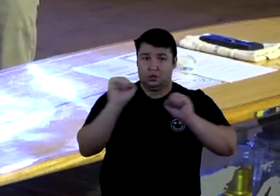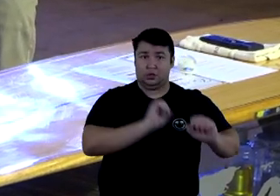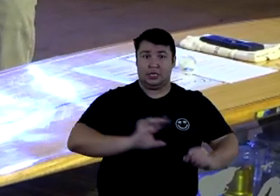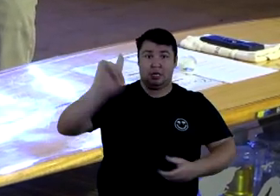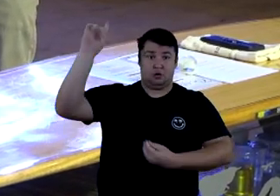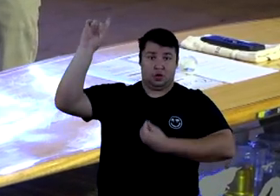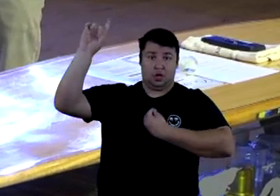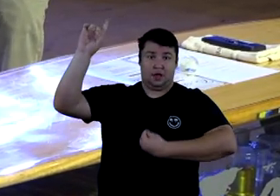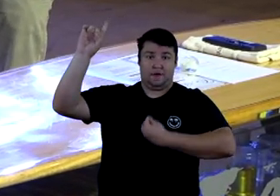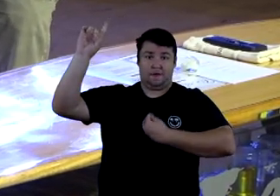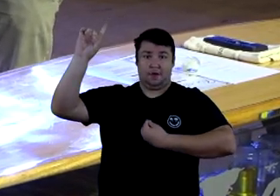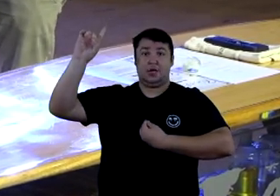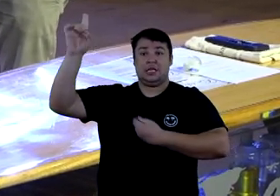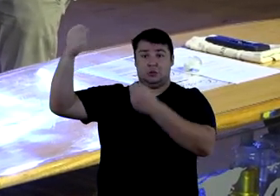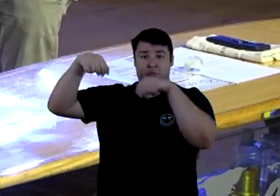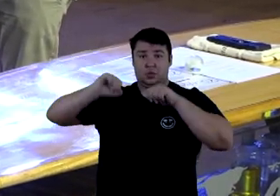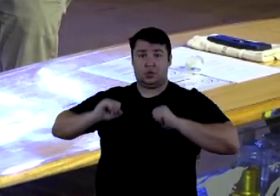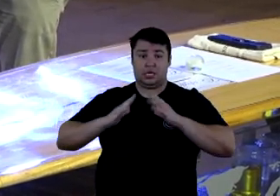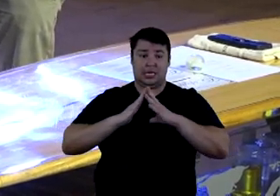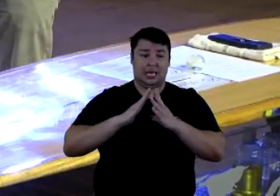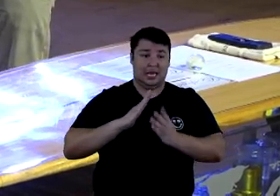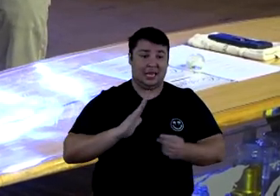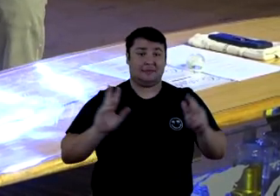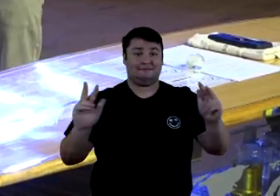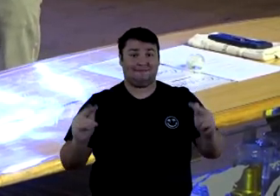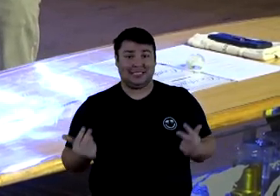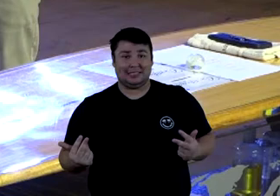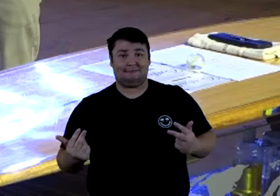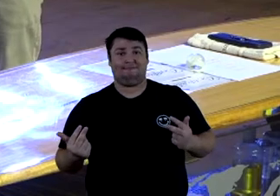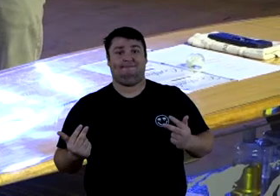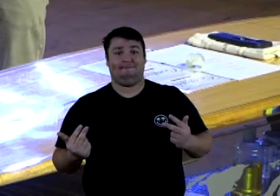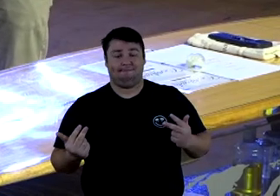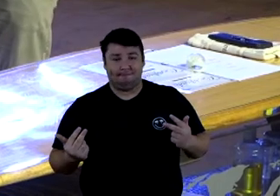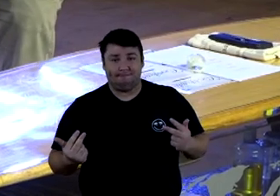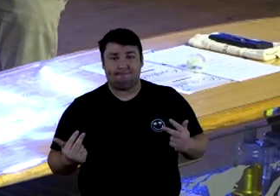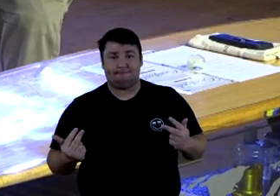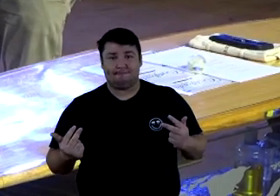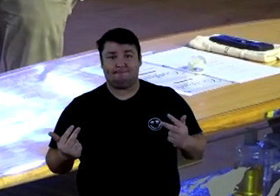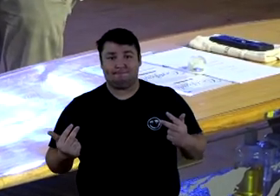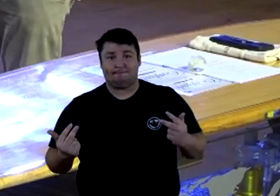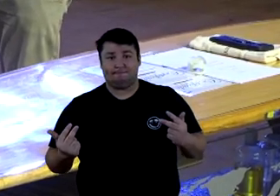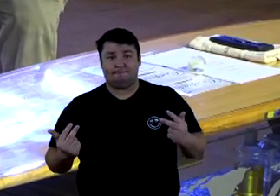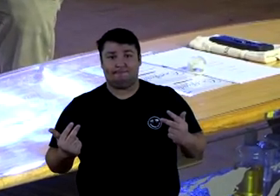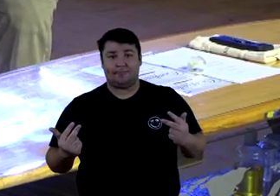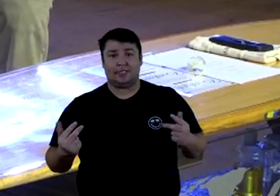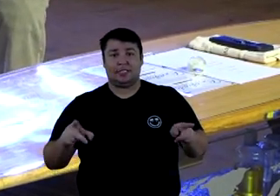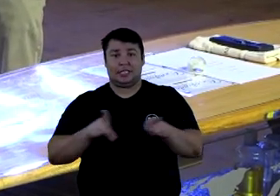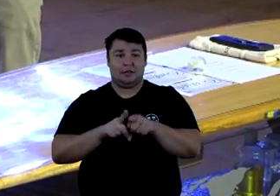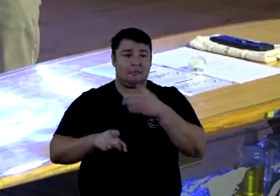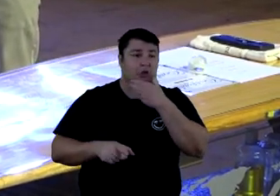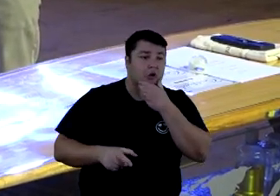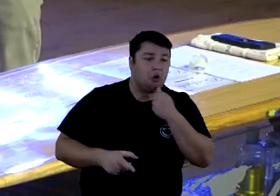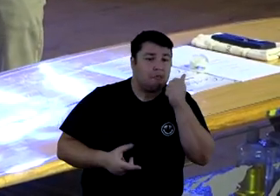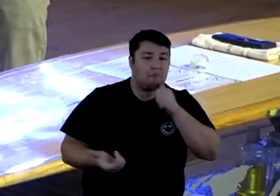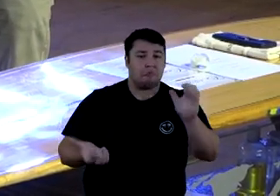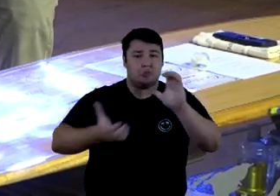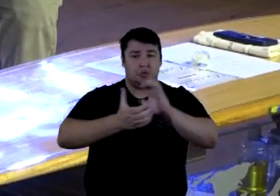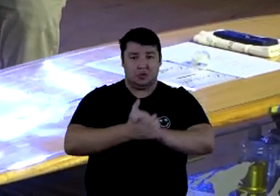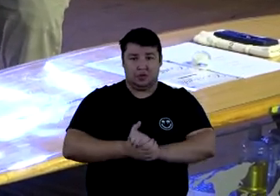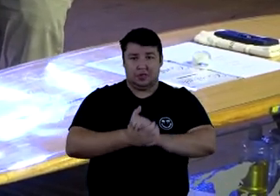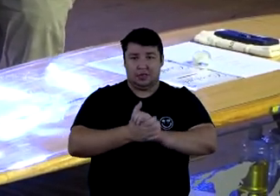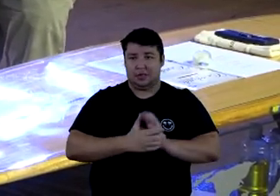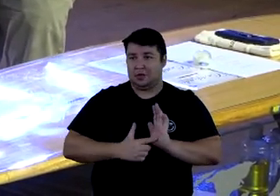Deus vivo, concedida por Deus e reconhecida pela igreja, além de declará-los marido e mulher,